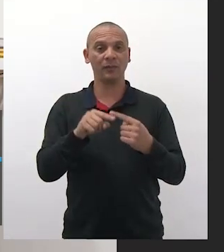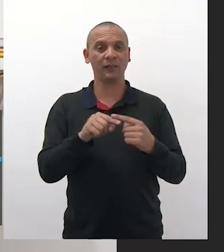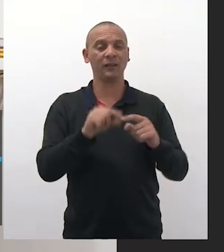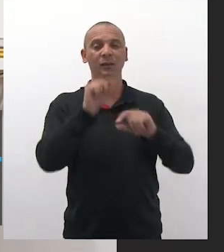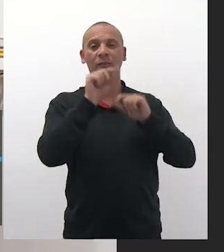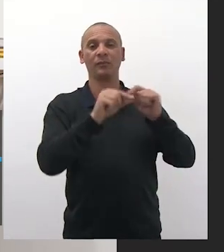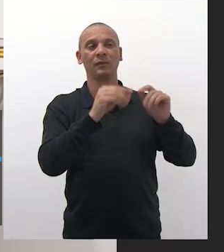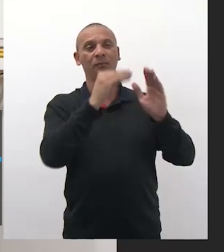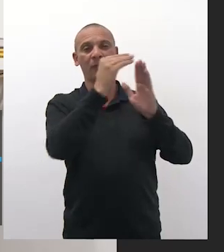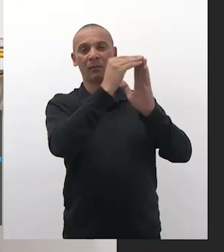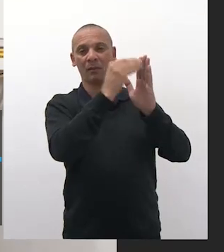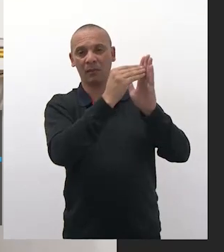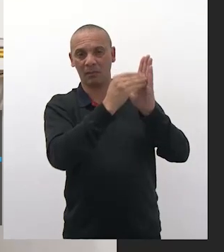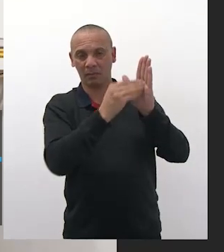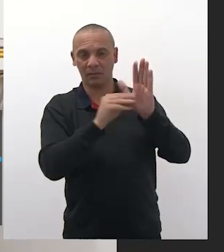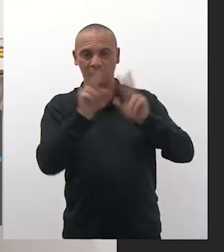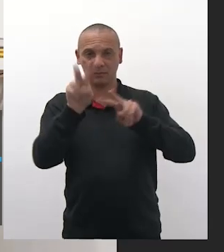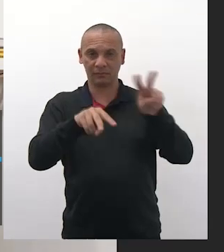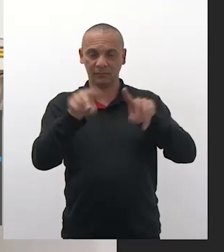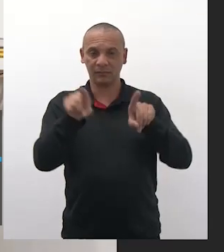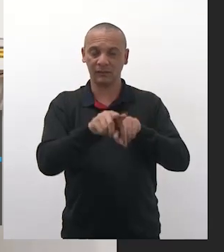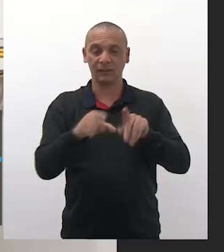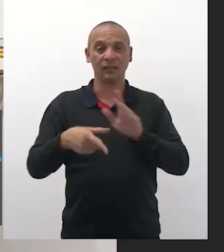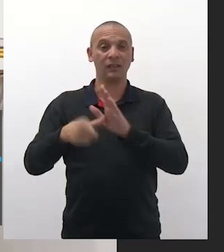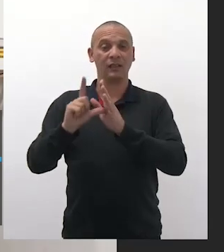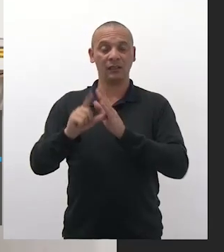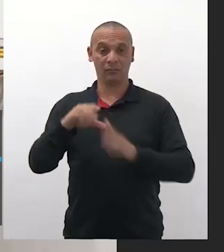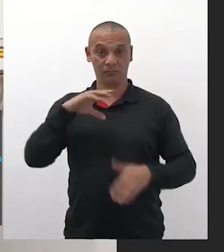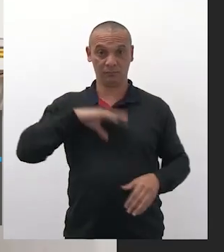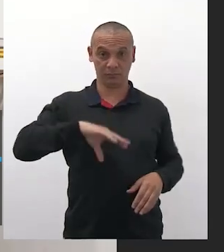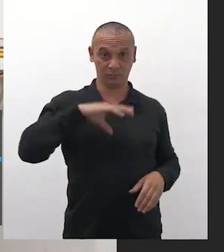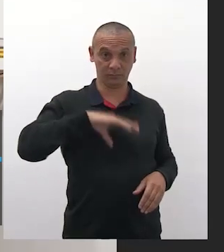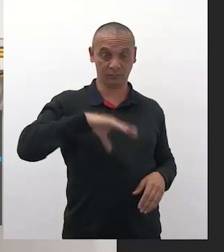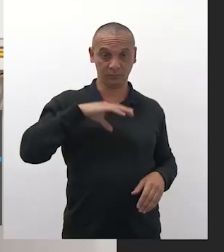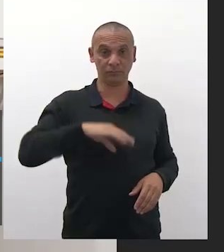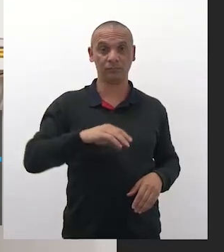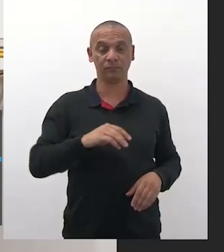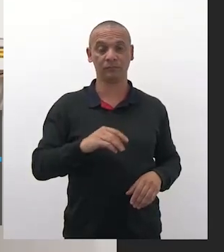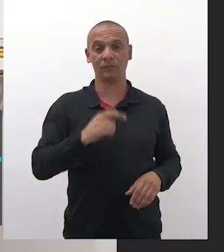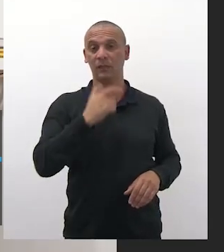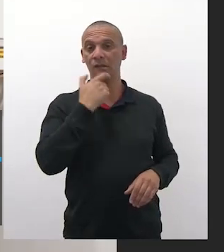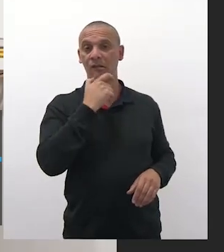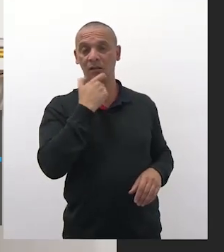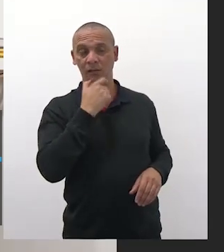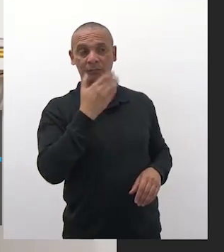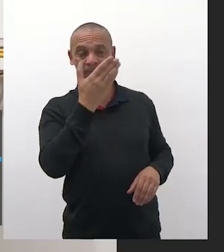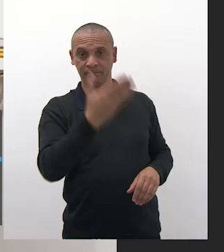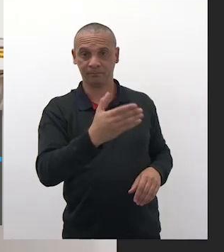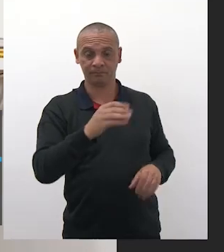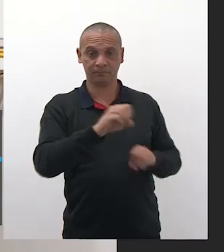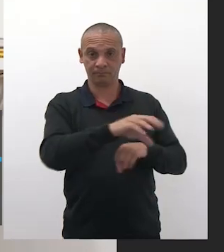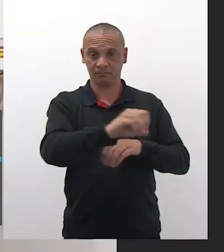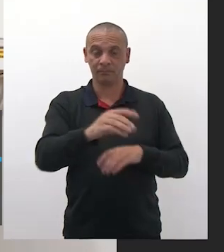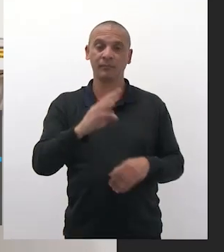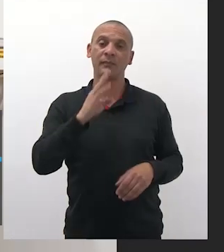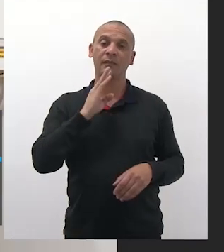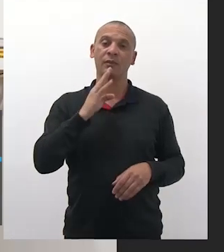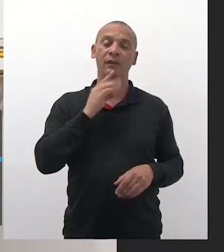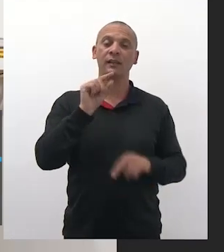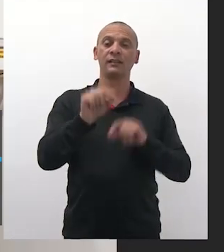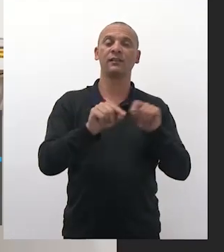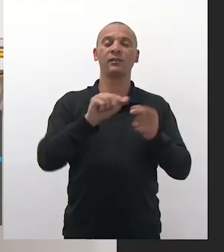disciplinas regulares, eu dava aula de português e inglês, eu conheci as